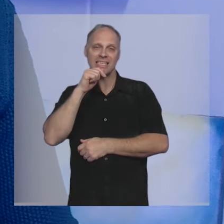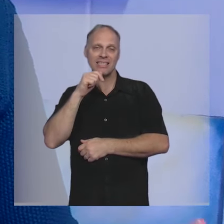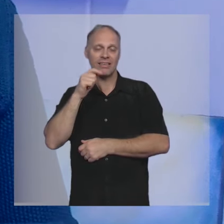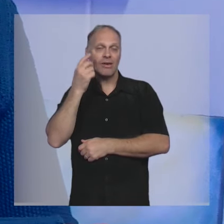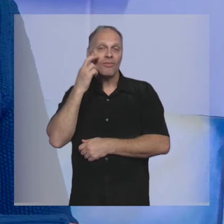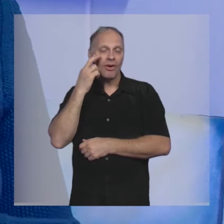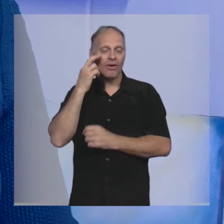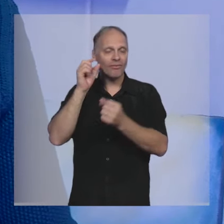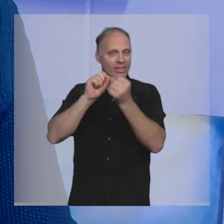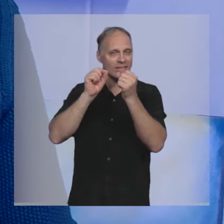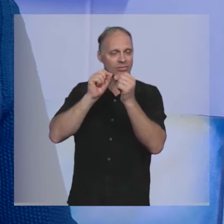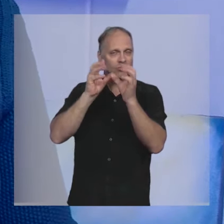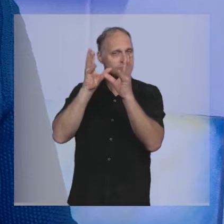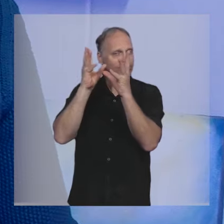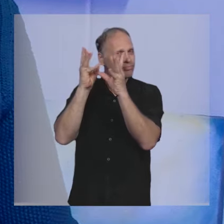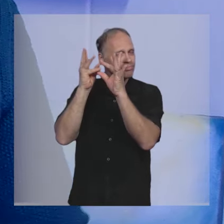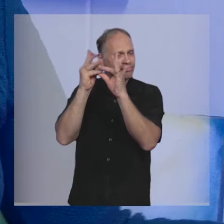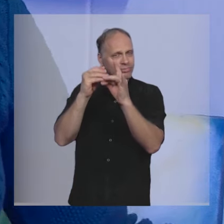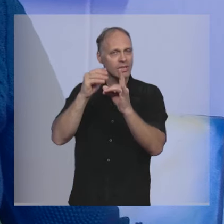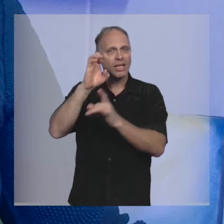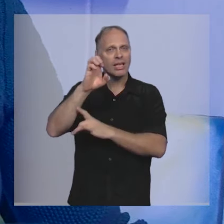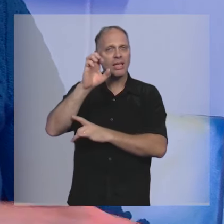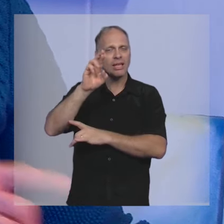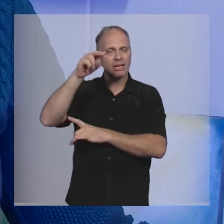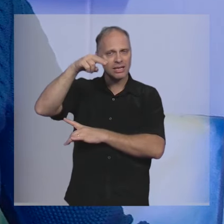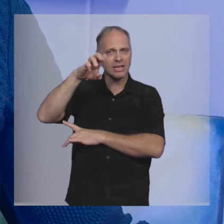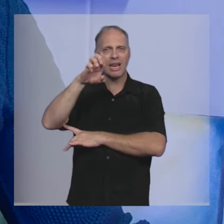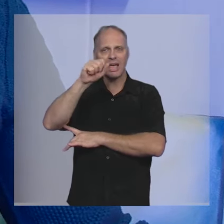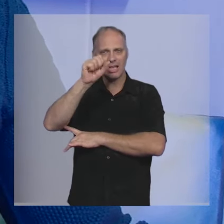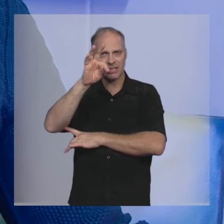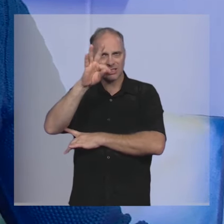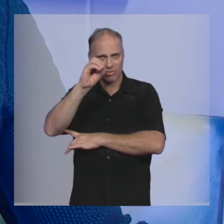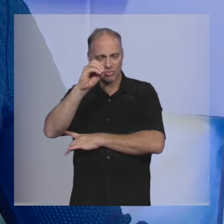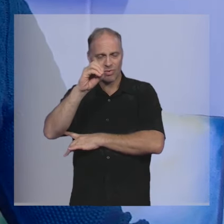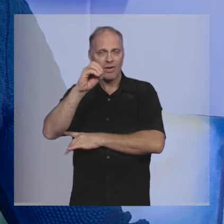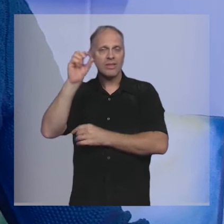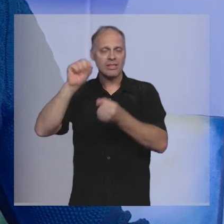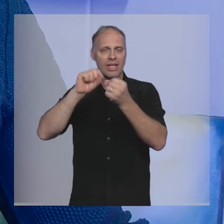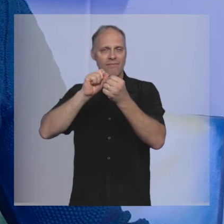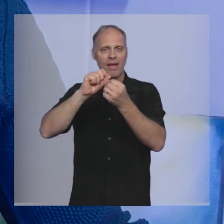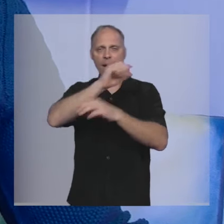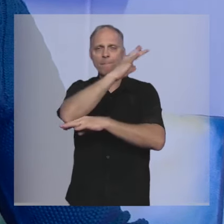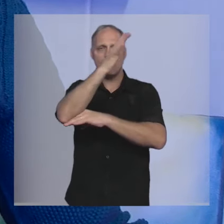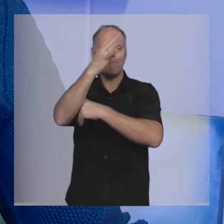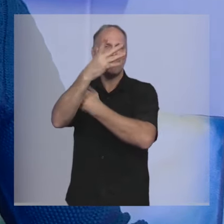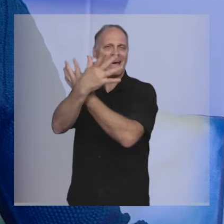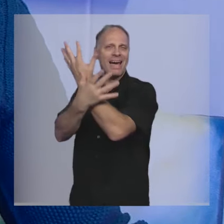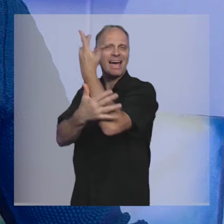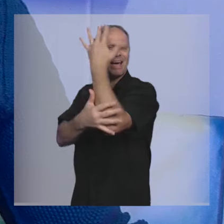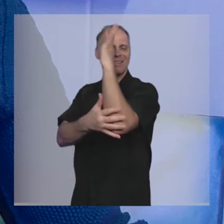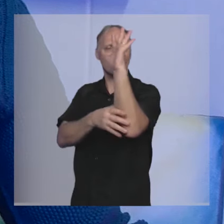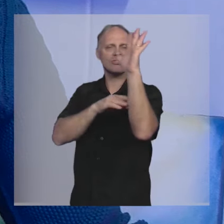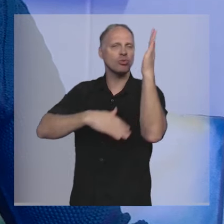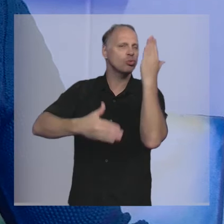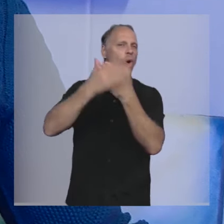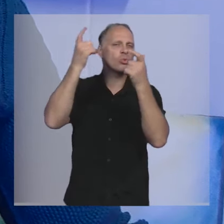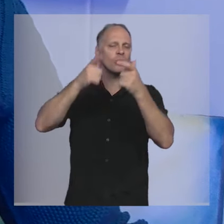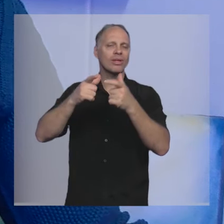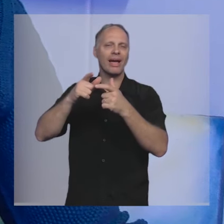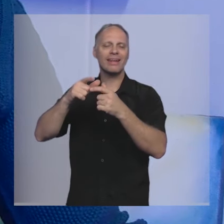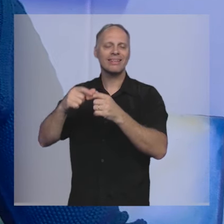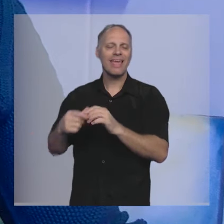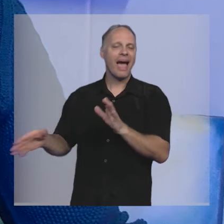trazendo esse Ernest Zeuner, que é aquela paisagem que saiu em tudo que é lugar da